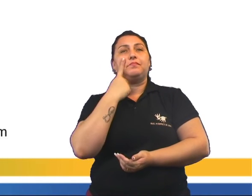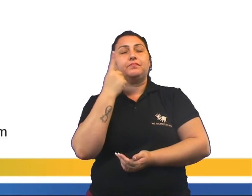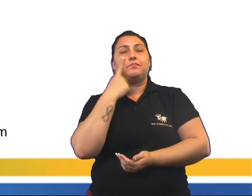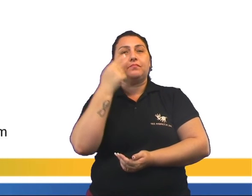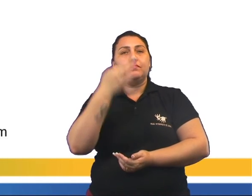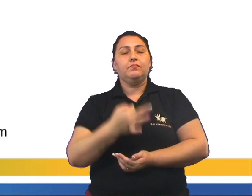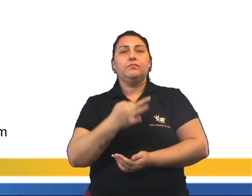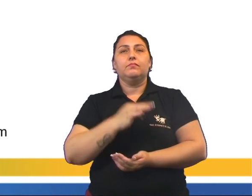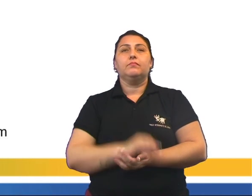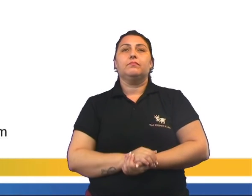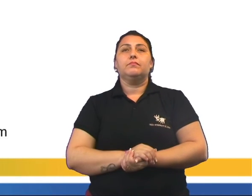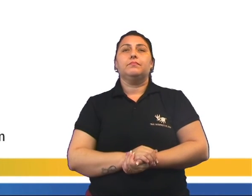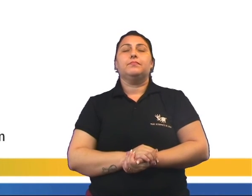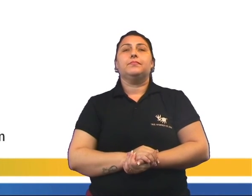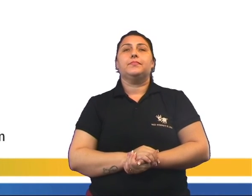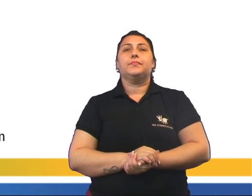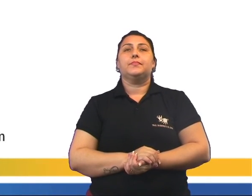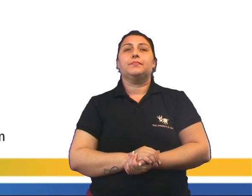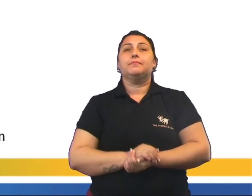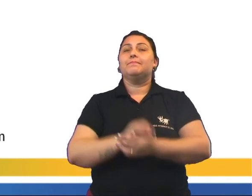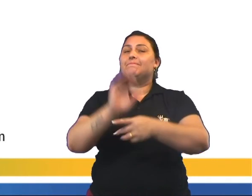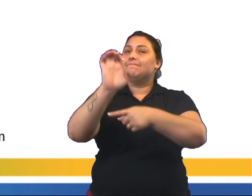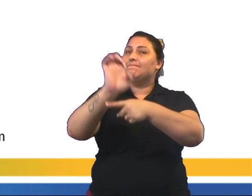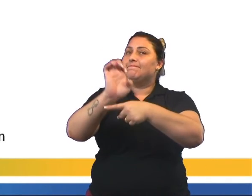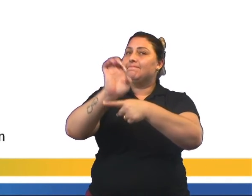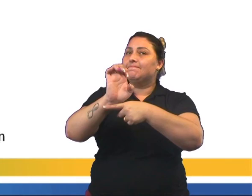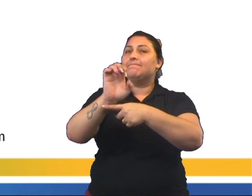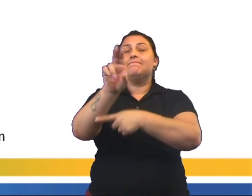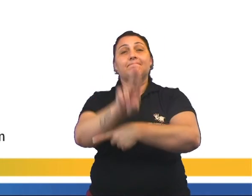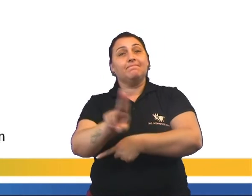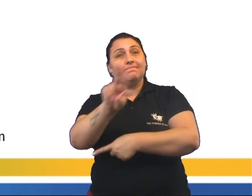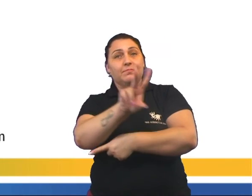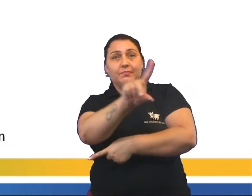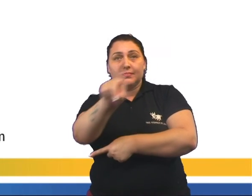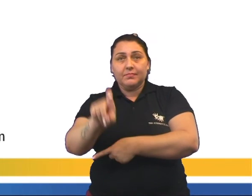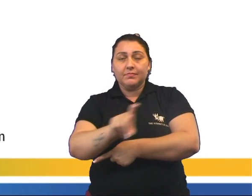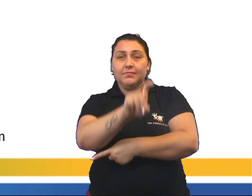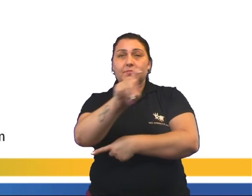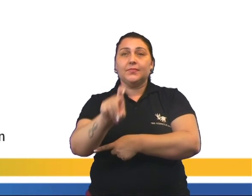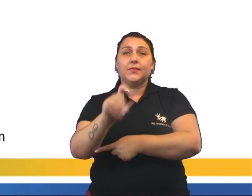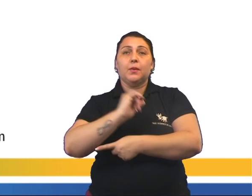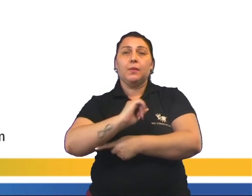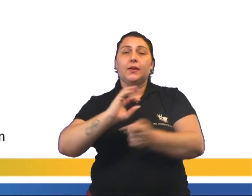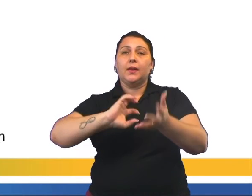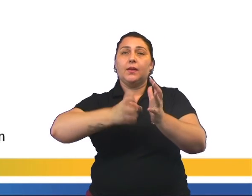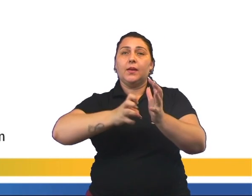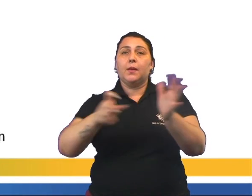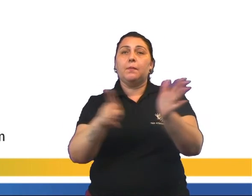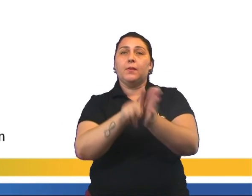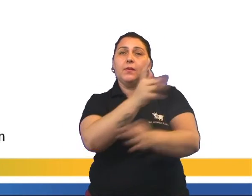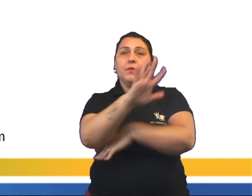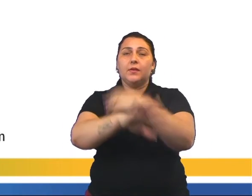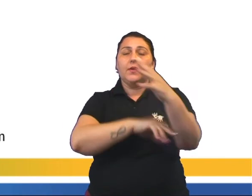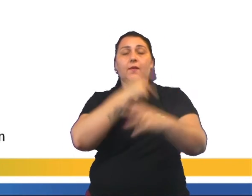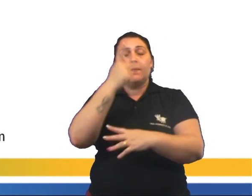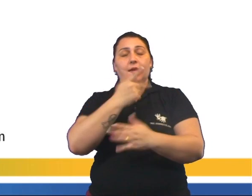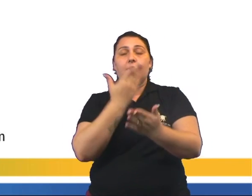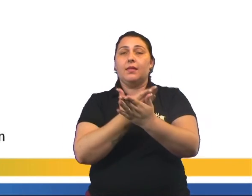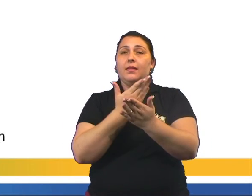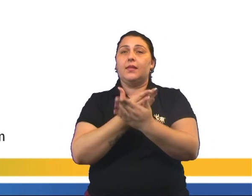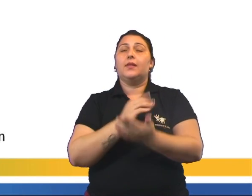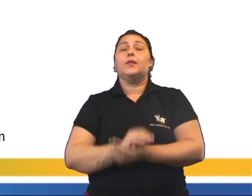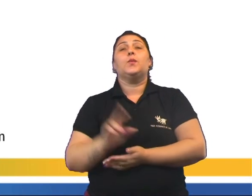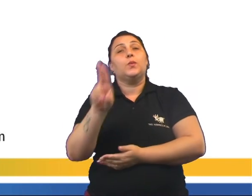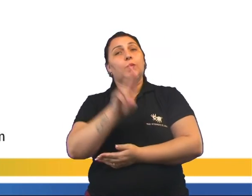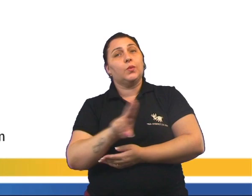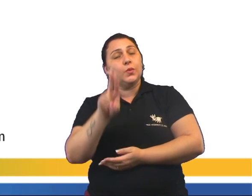opção correta? Vamos lá. É claro que é por conta do uso de agrotóxicos, né? Eu falei isso aí para vocês durante toda a aula, né?